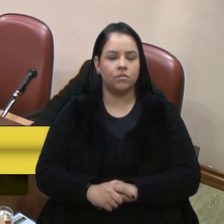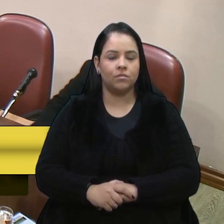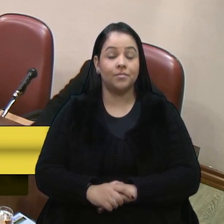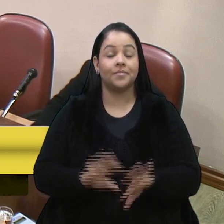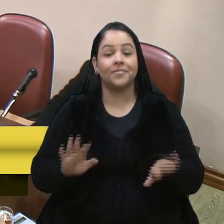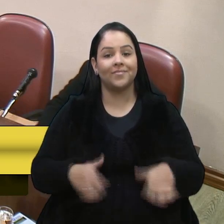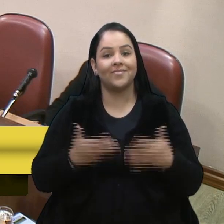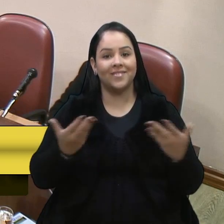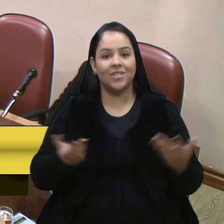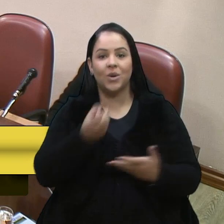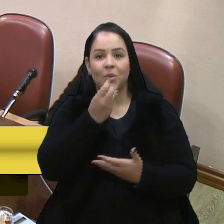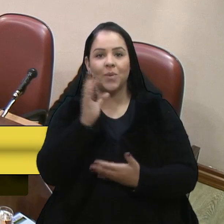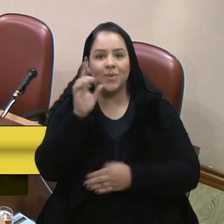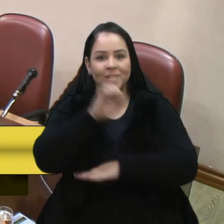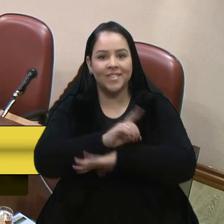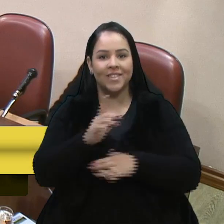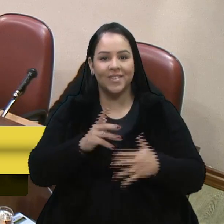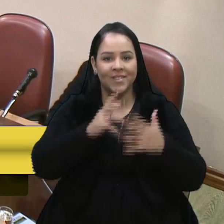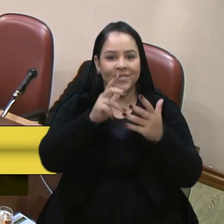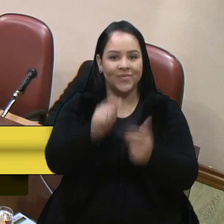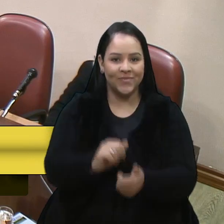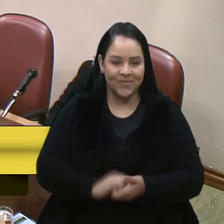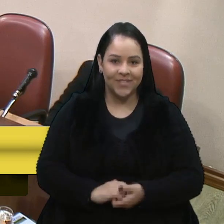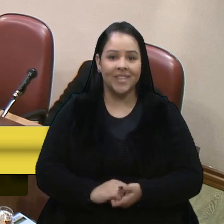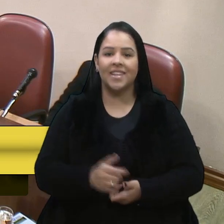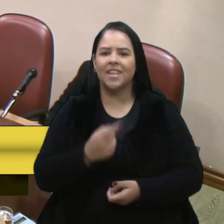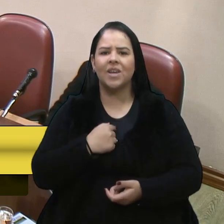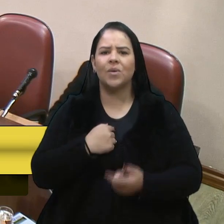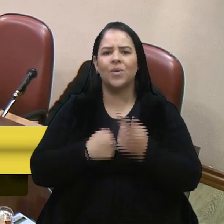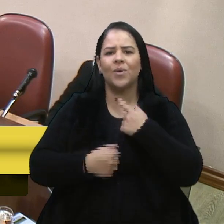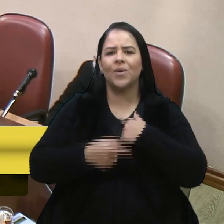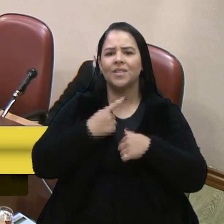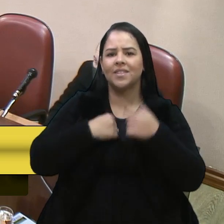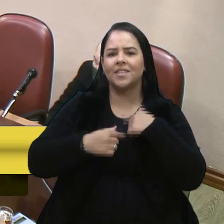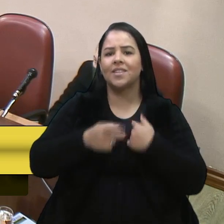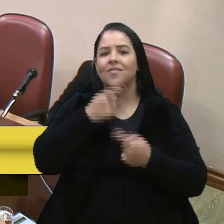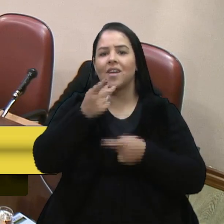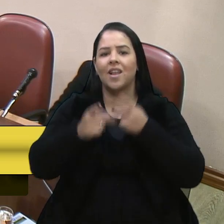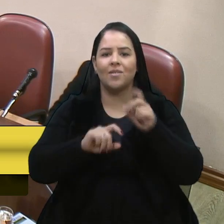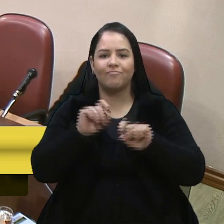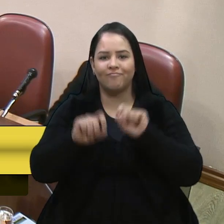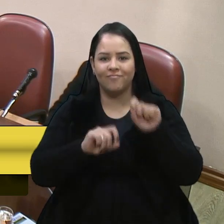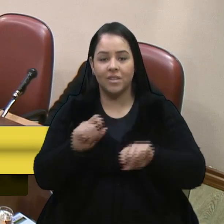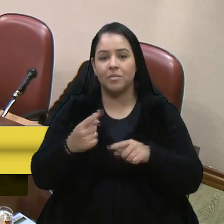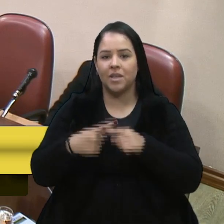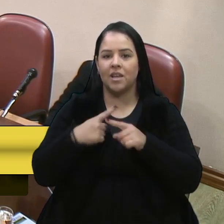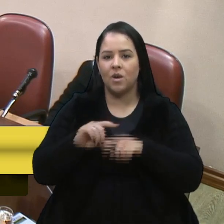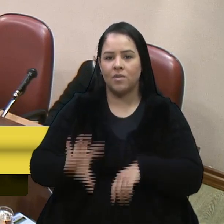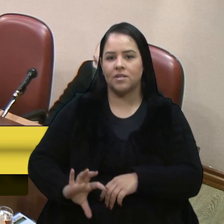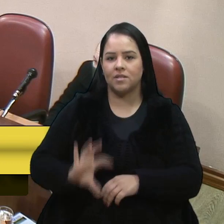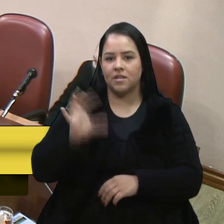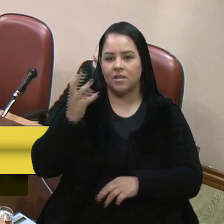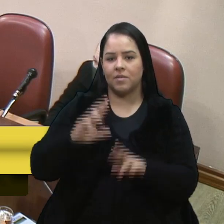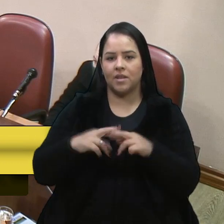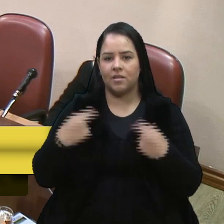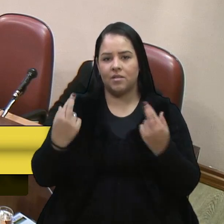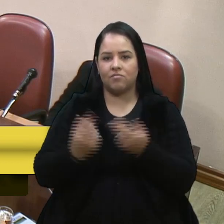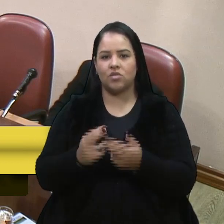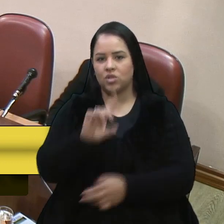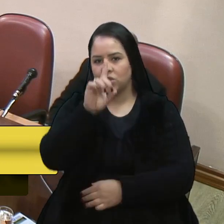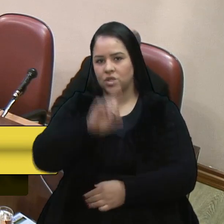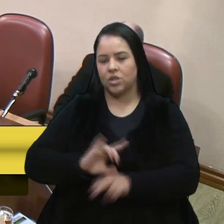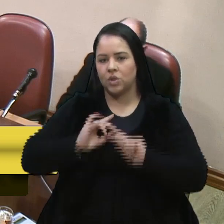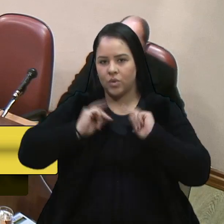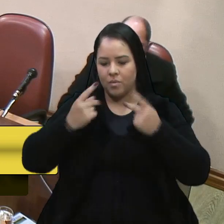Então, bom dia a todos e todas. Eu gostaria de falar devido a uma reunião que a Comissão de Direitos Humanos